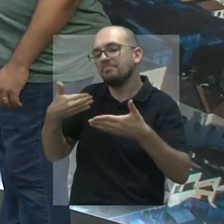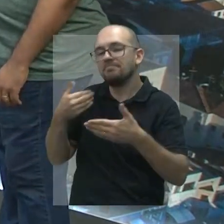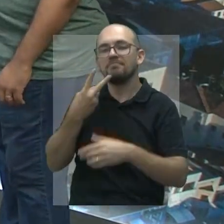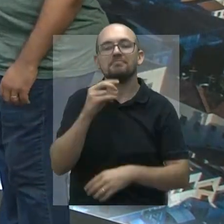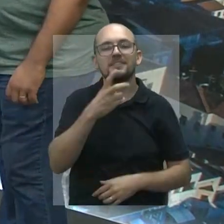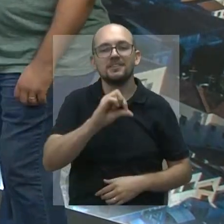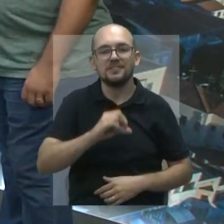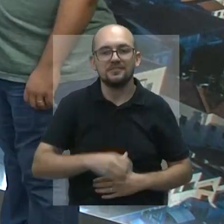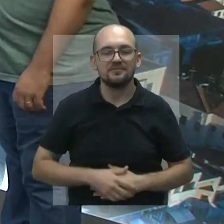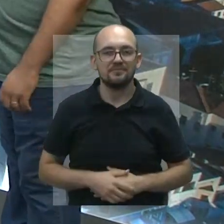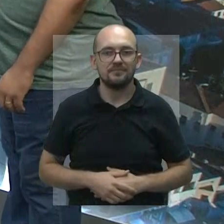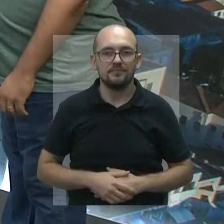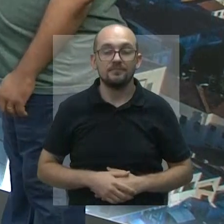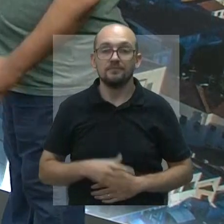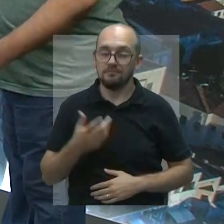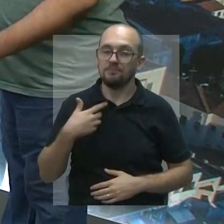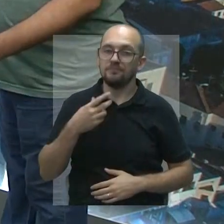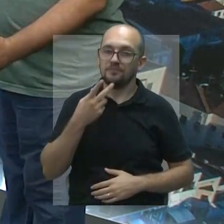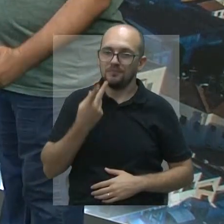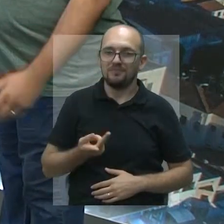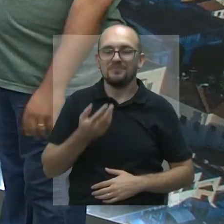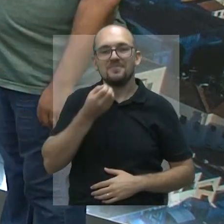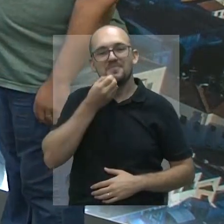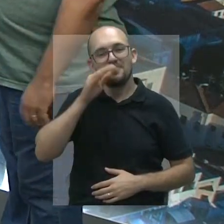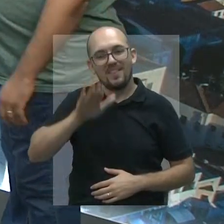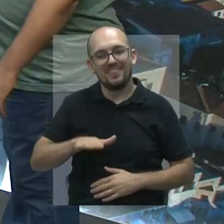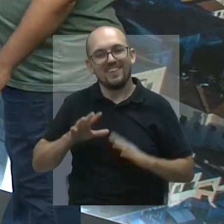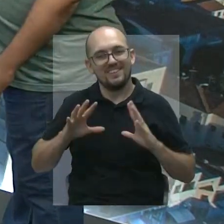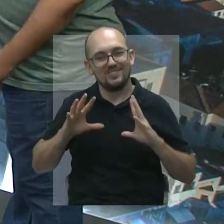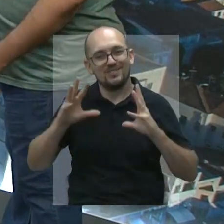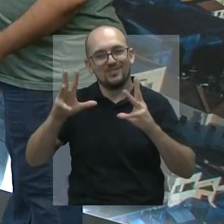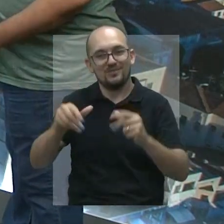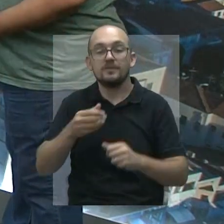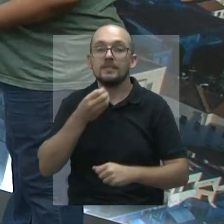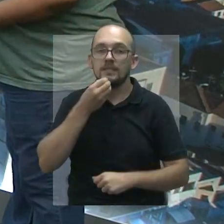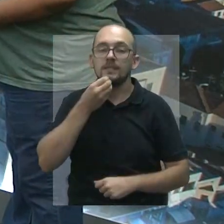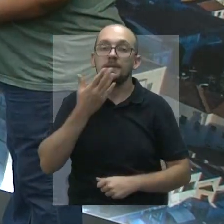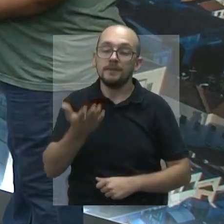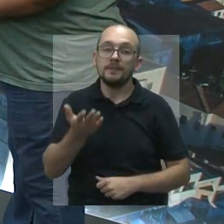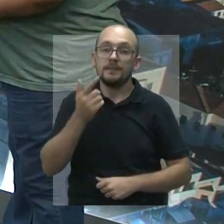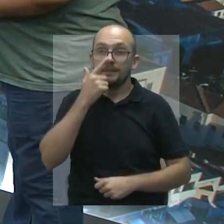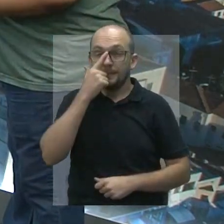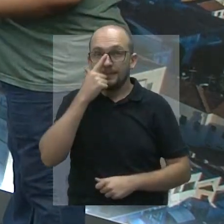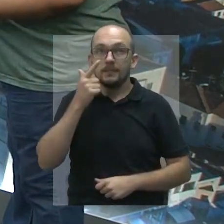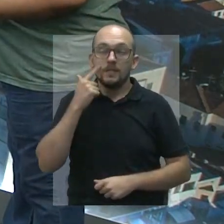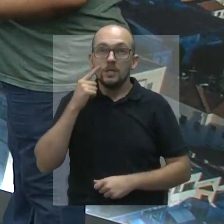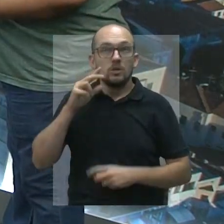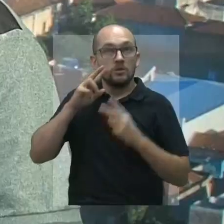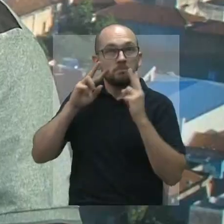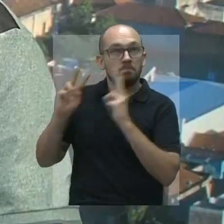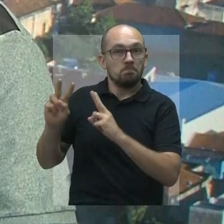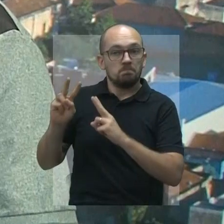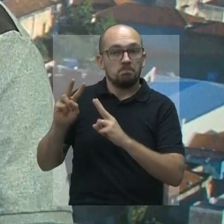2019? Olha, Danilo, boa tarde a todos, né? O balanço, ele é